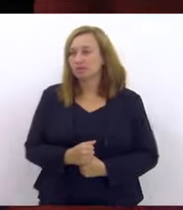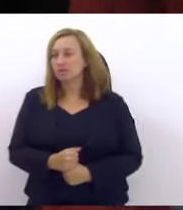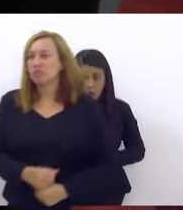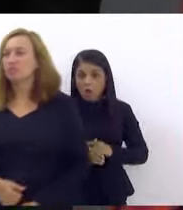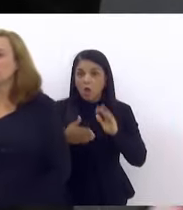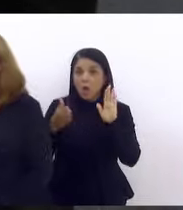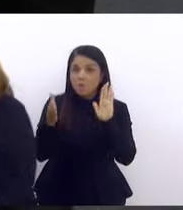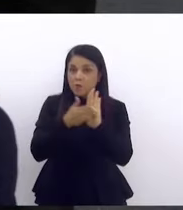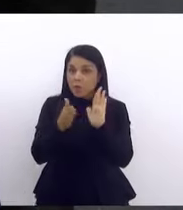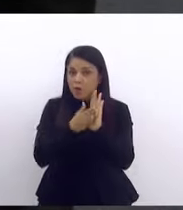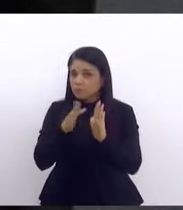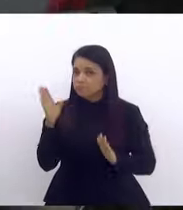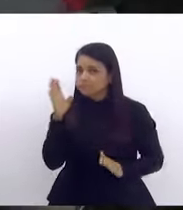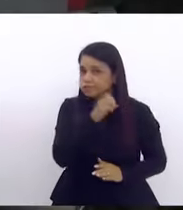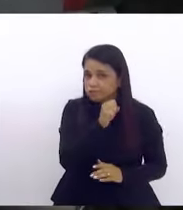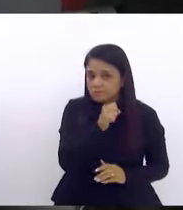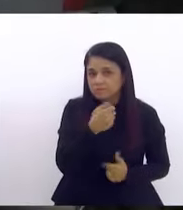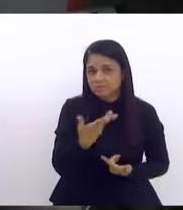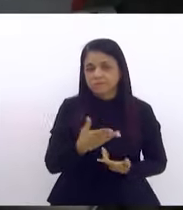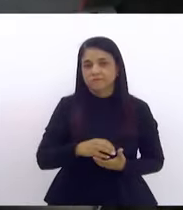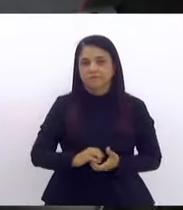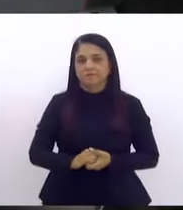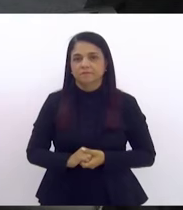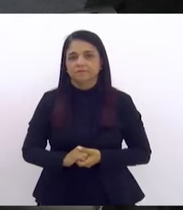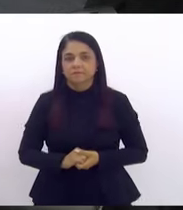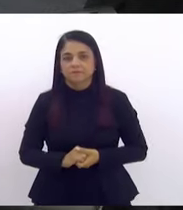agilidade ainda. Então,